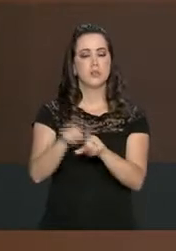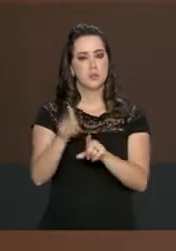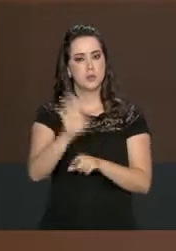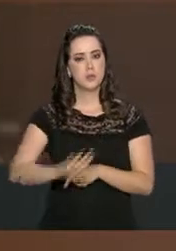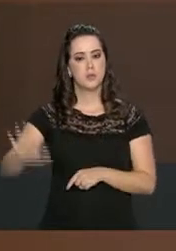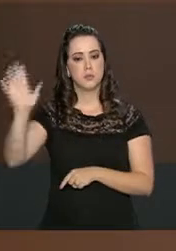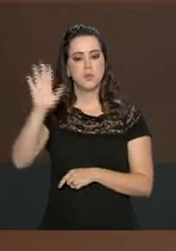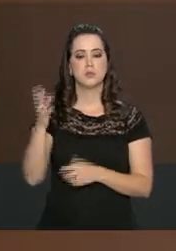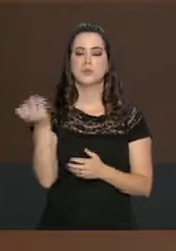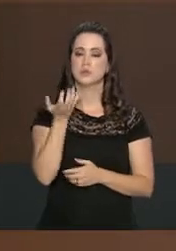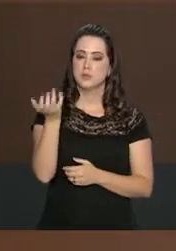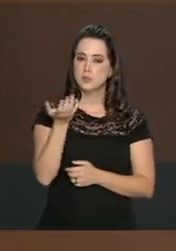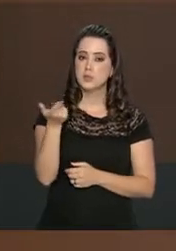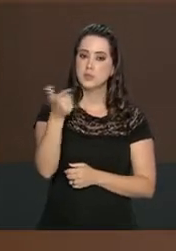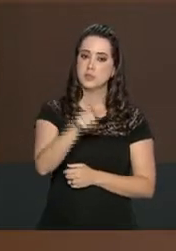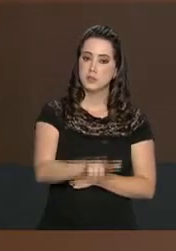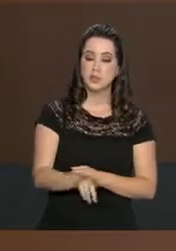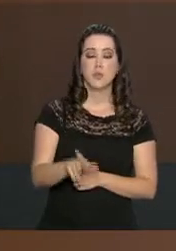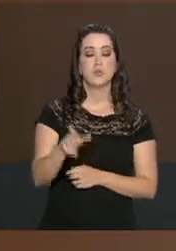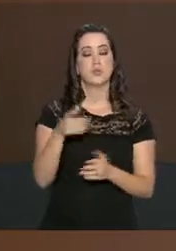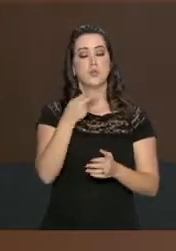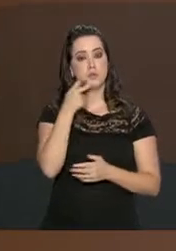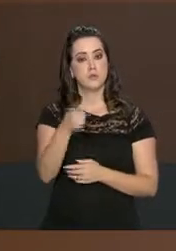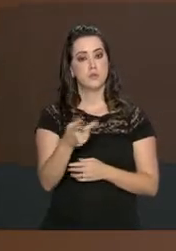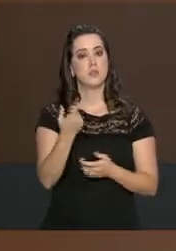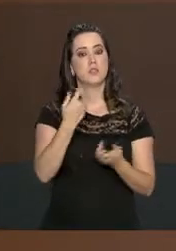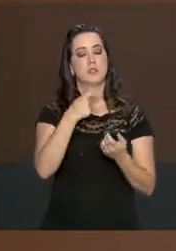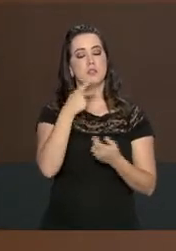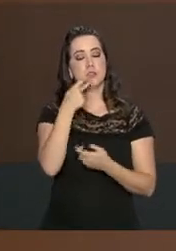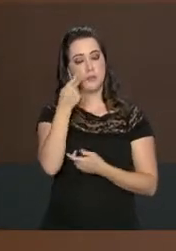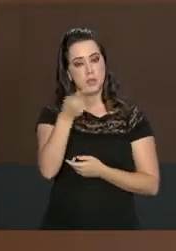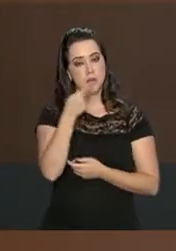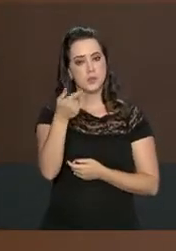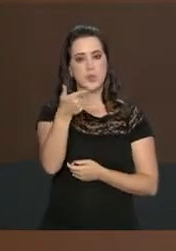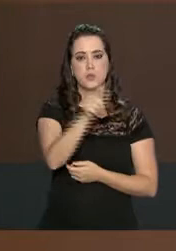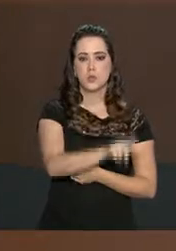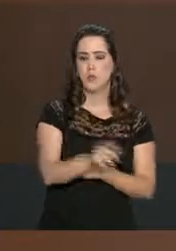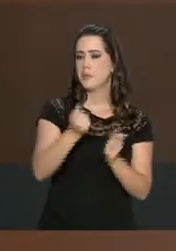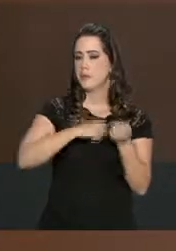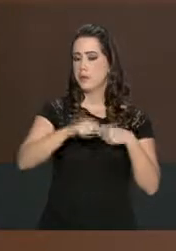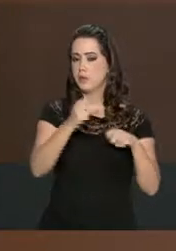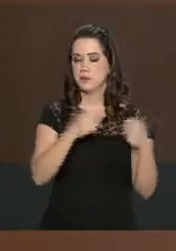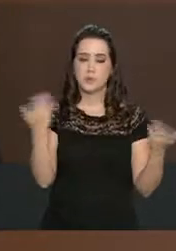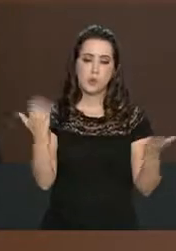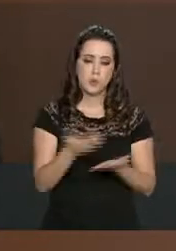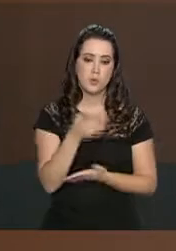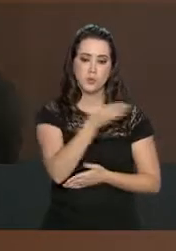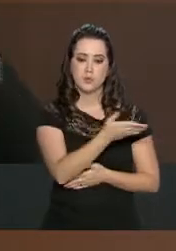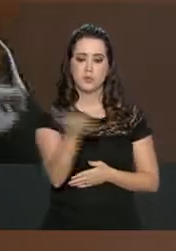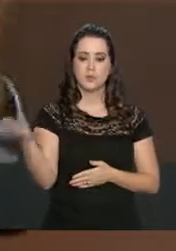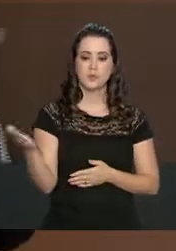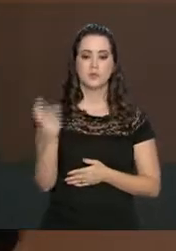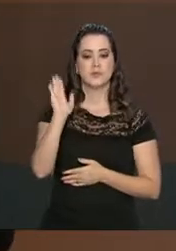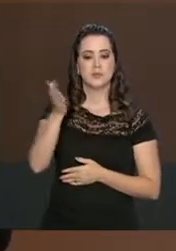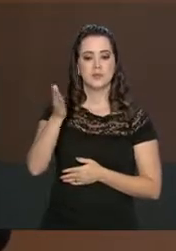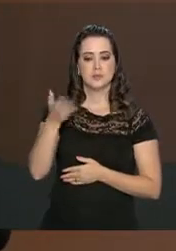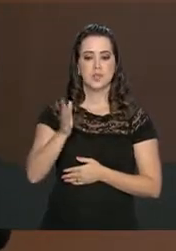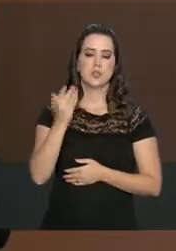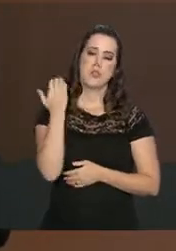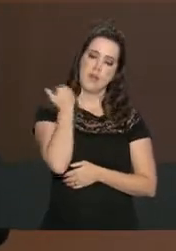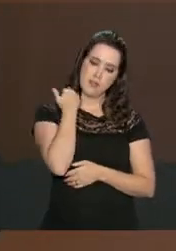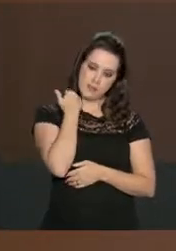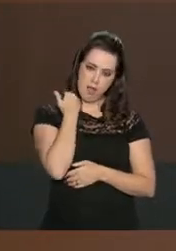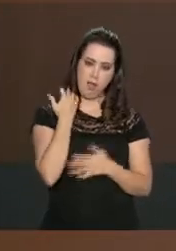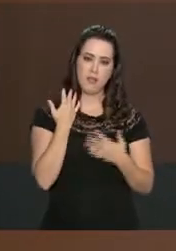portanto, secundando essas palavras, para economizá-las, naturalmente, eu acho até que, nessa altura, os senhores e senhoras já devem estar um pouco